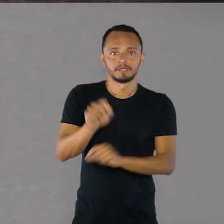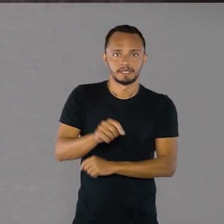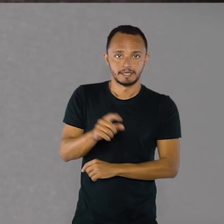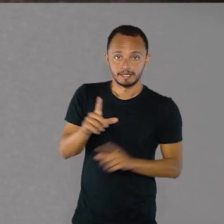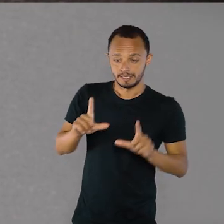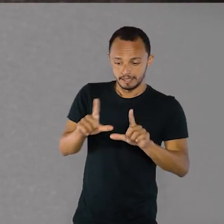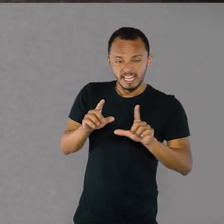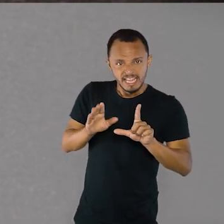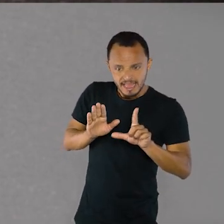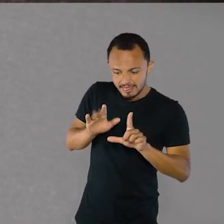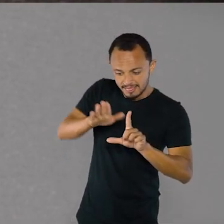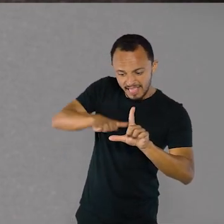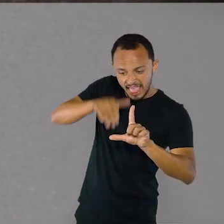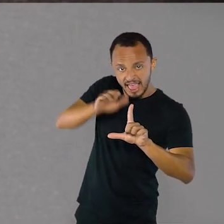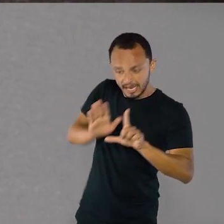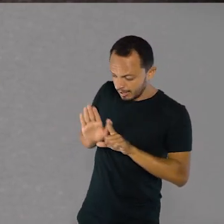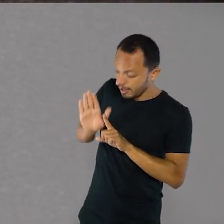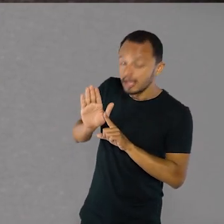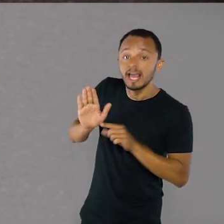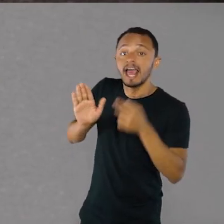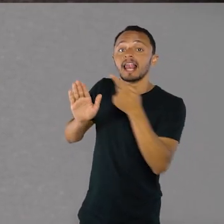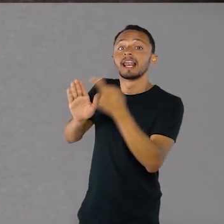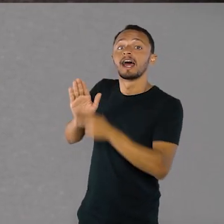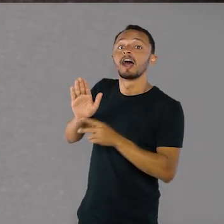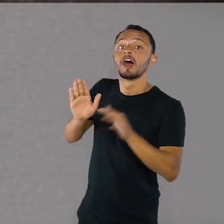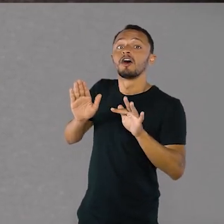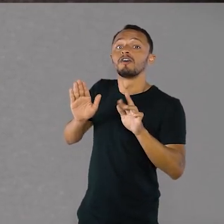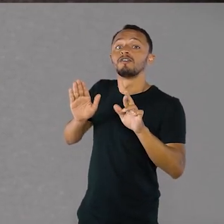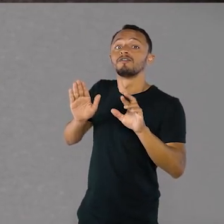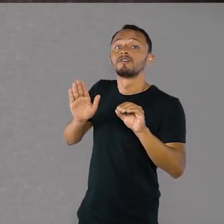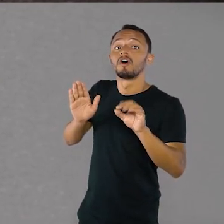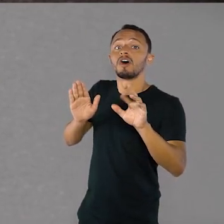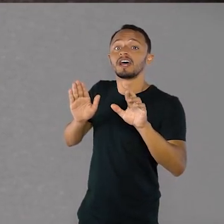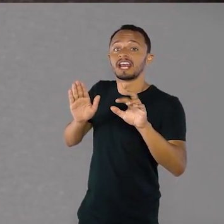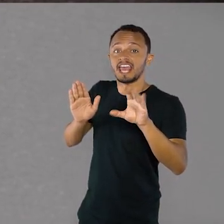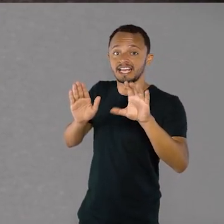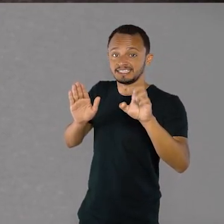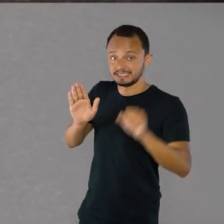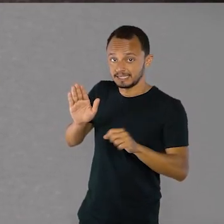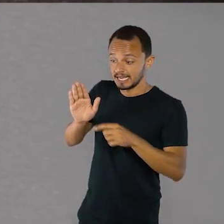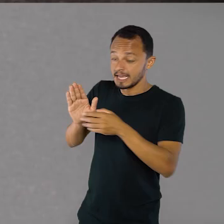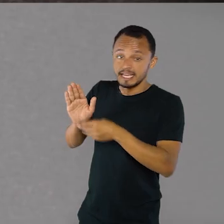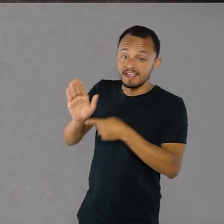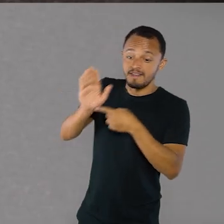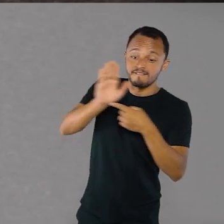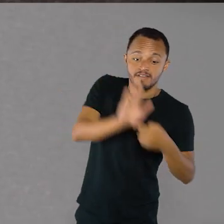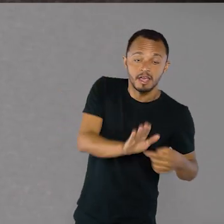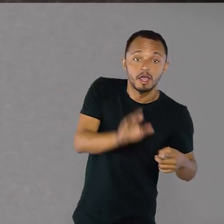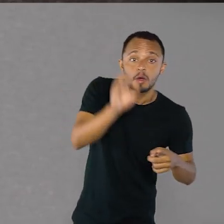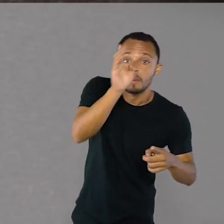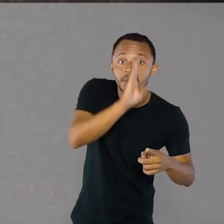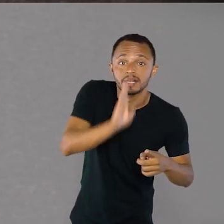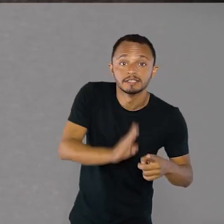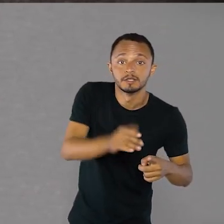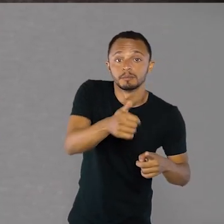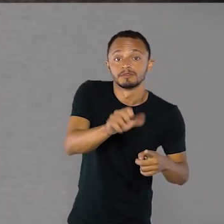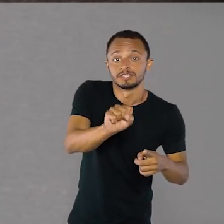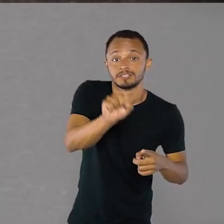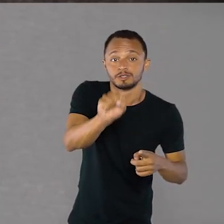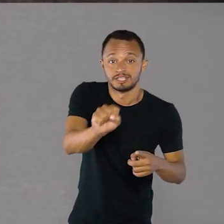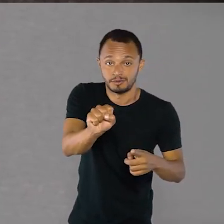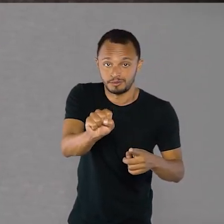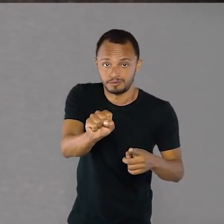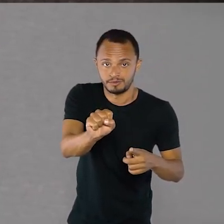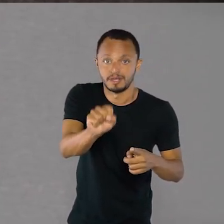Florença e a tela chega ao Brasil em meados de 1888. O que acontece nesse momento? Abolição